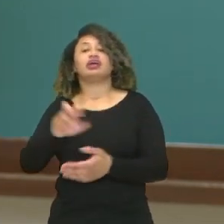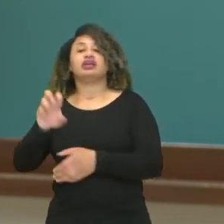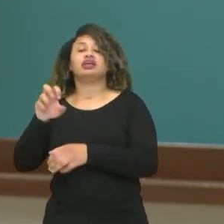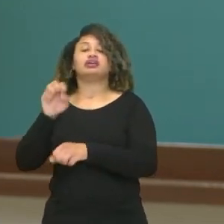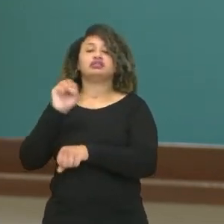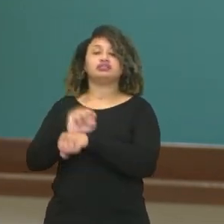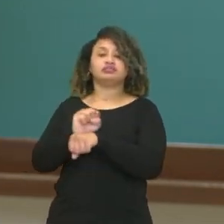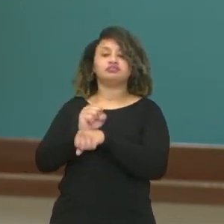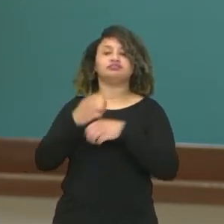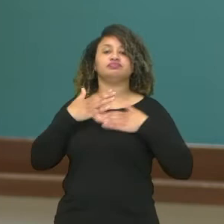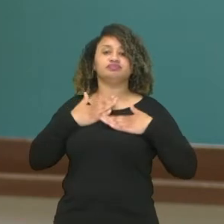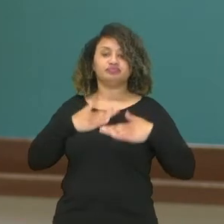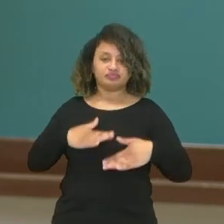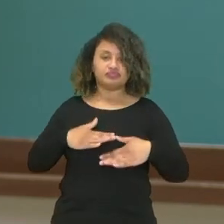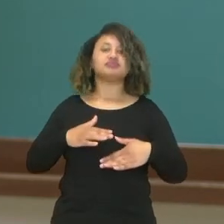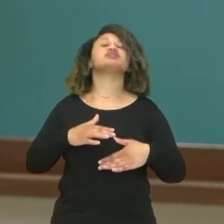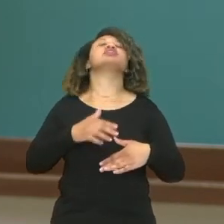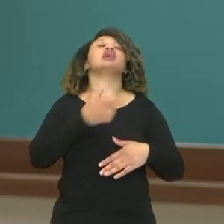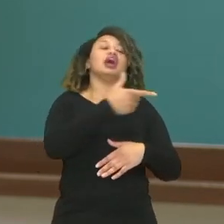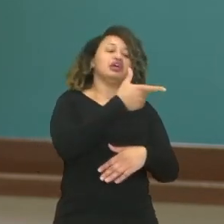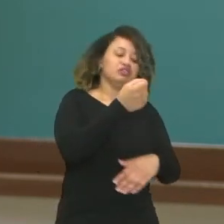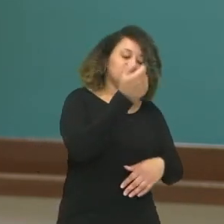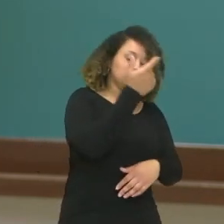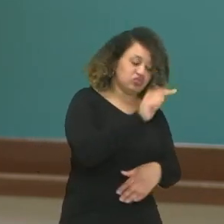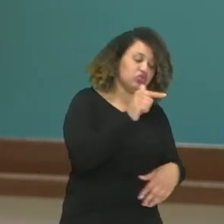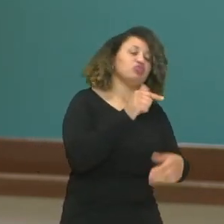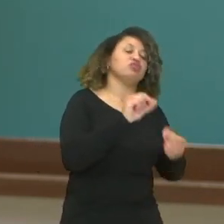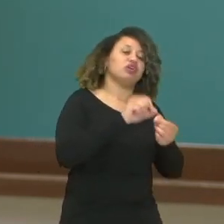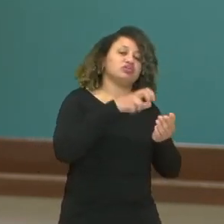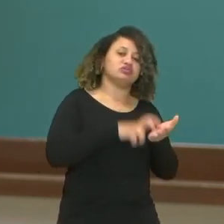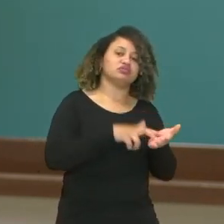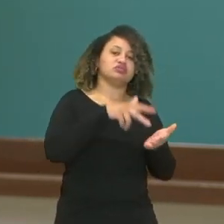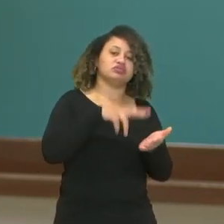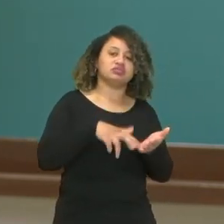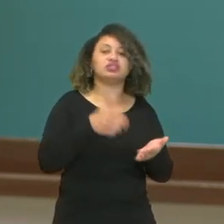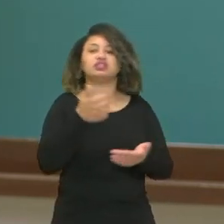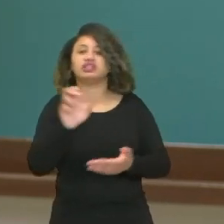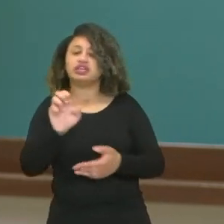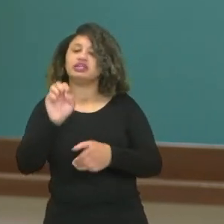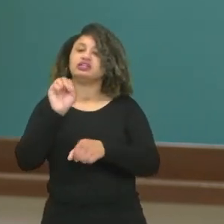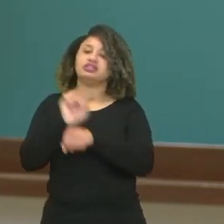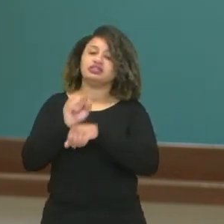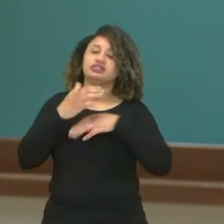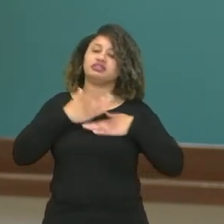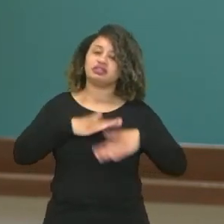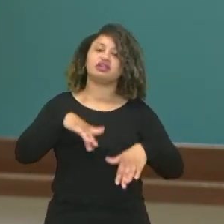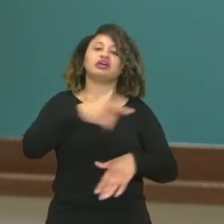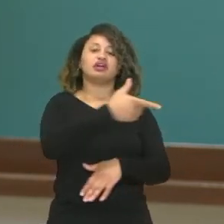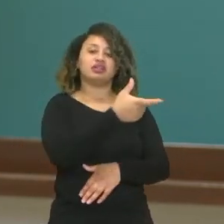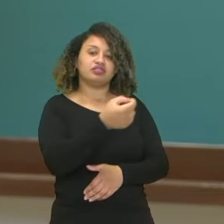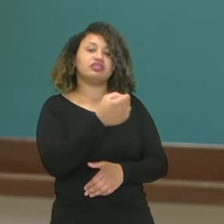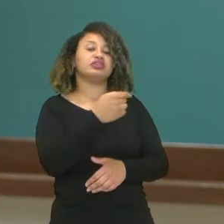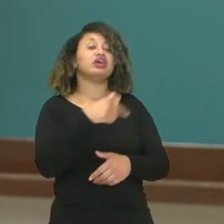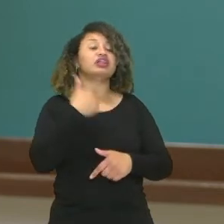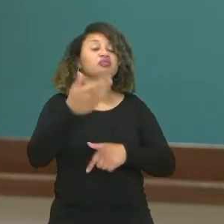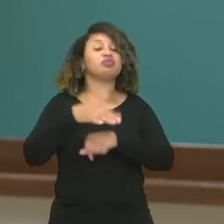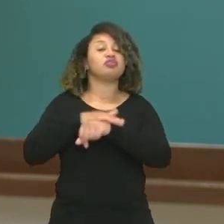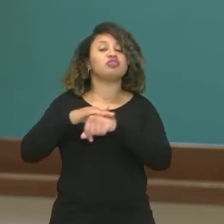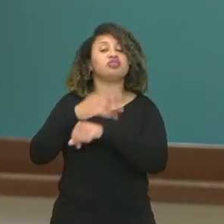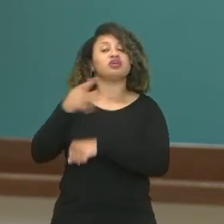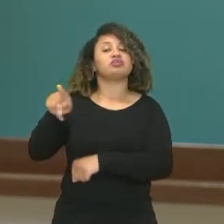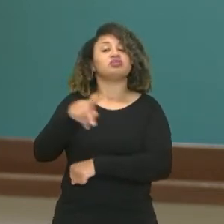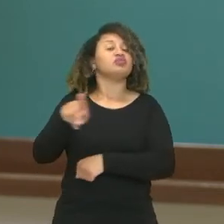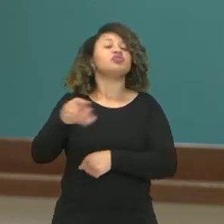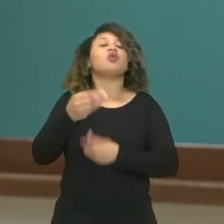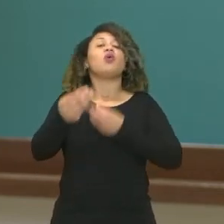3 vezes. Então, faz 20, descansa 15, 20, 15 e 20, 15. Tá? E depois converse aí com o seu professor de como